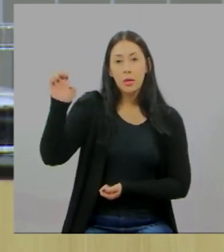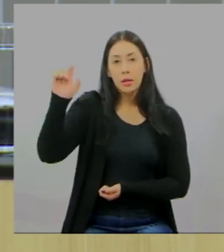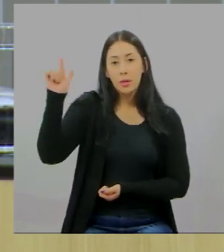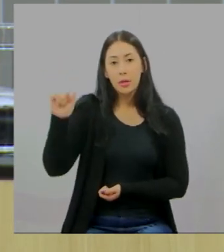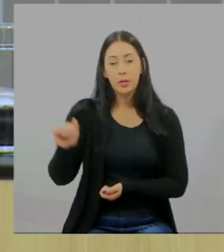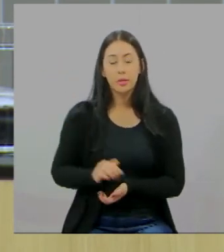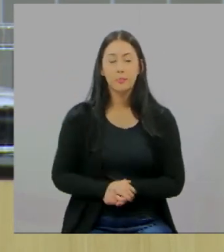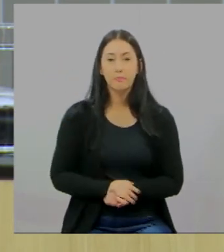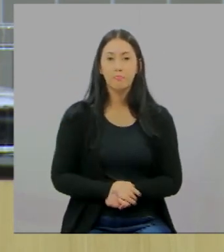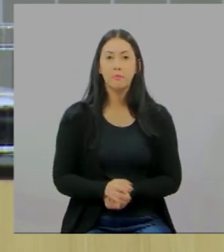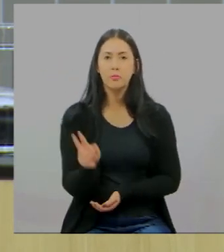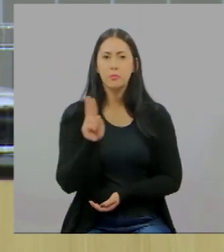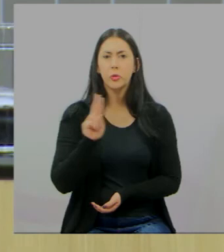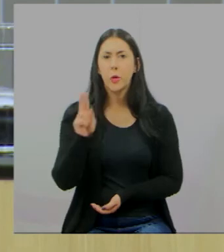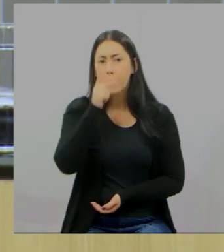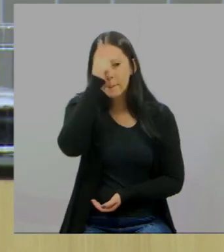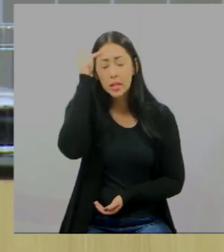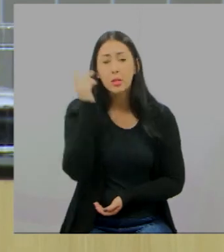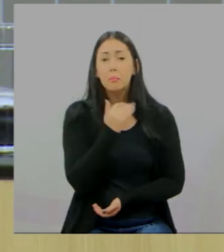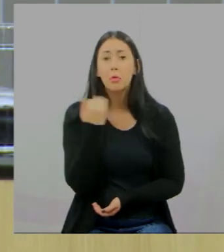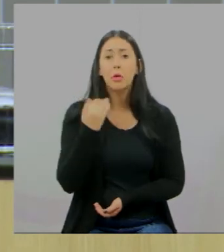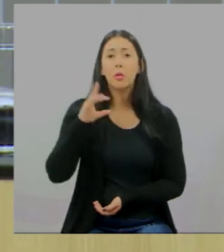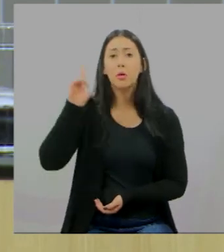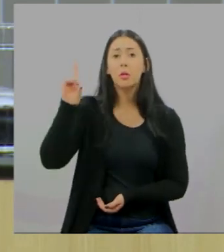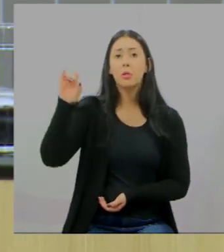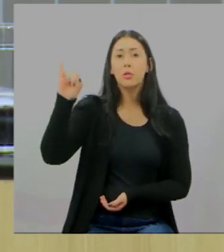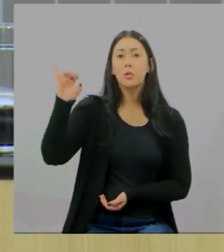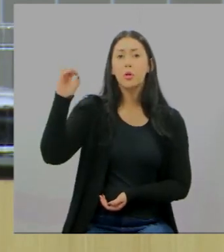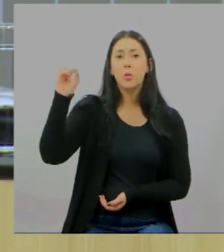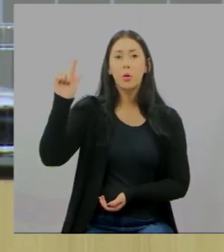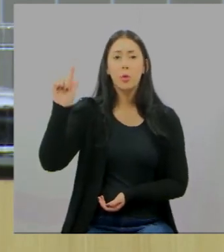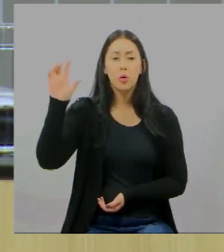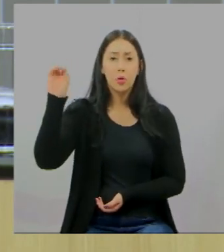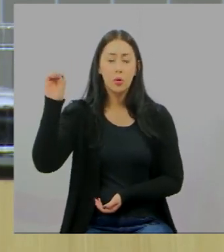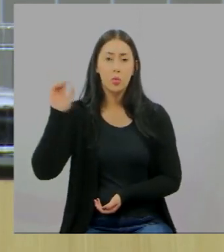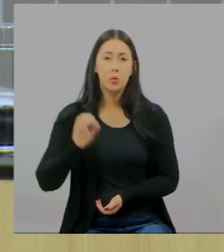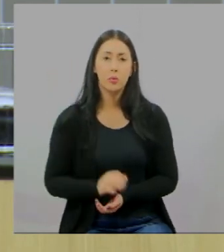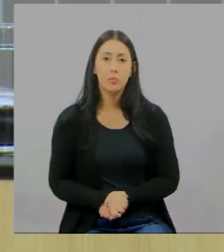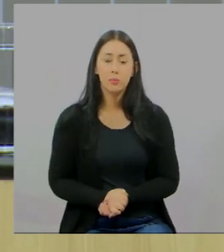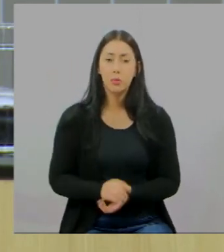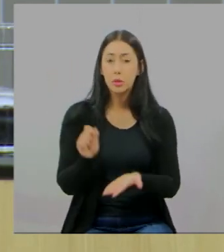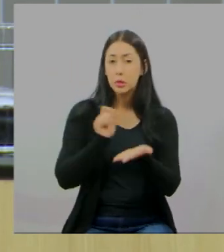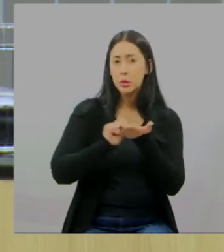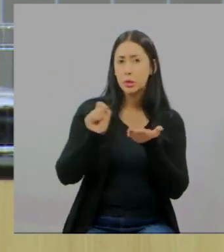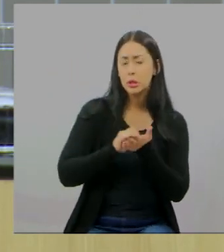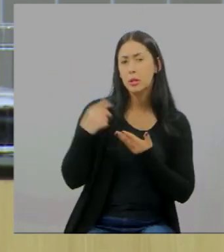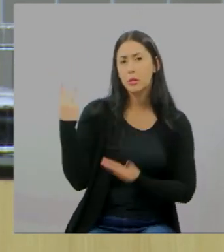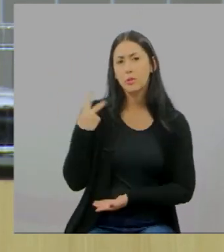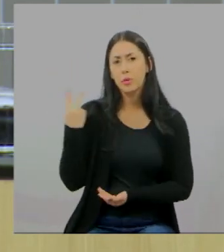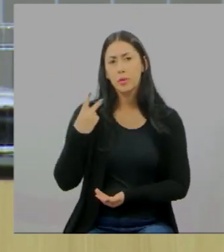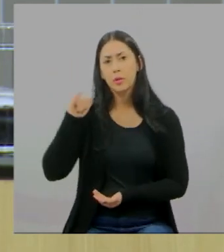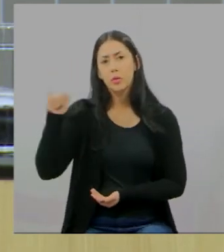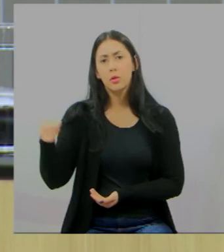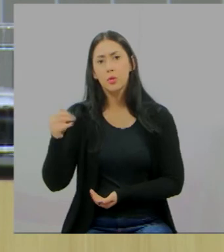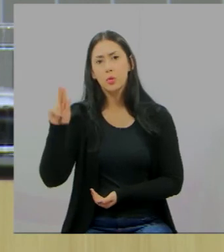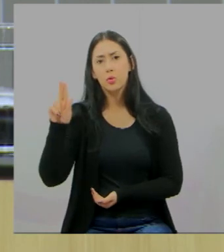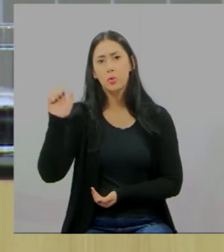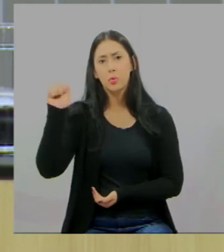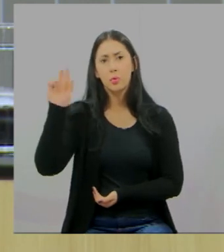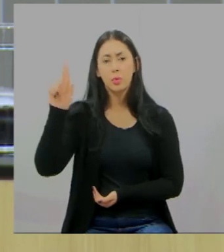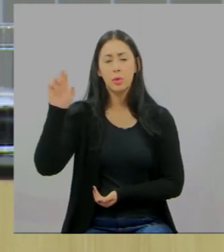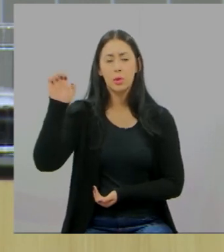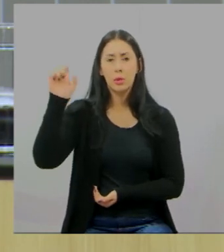Votos de pesar de Diogo Lima da Silva, formulado pelo vereador Juarez